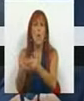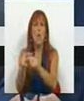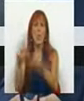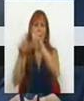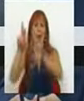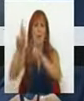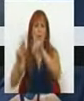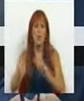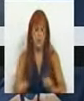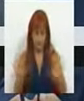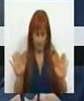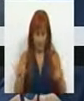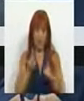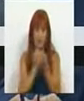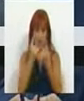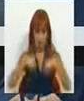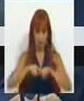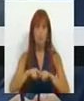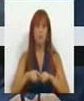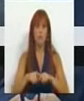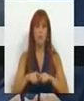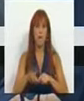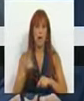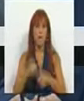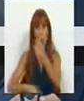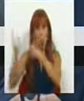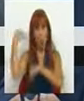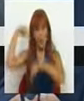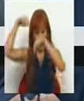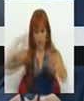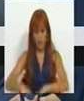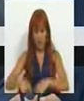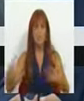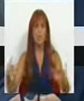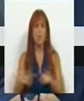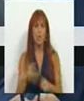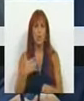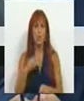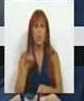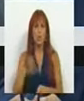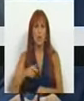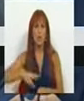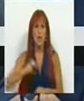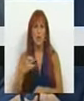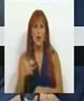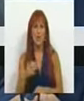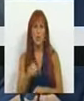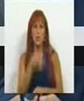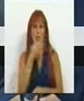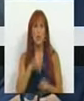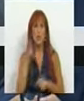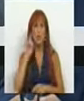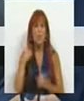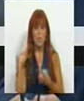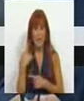o acionista. Ora, na audição que aconteceu ontem aqui, o Dr. José de Matos referiu que